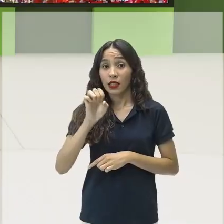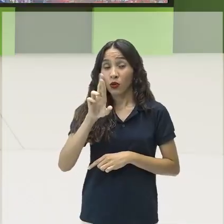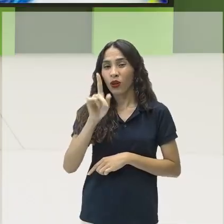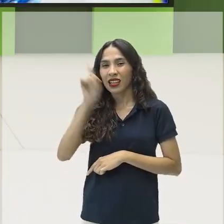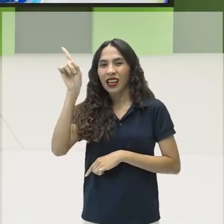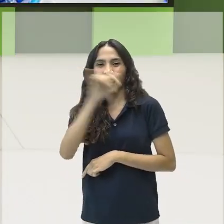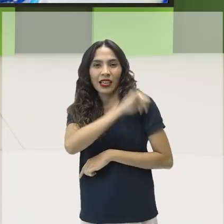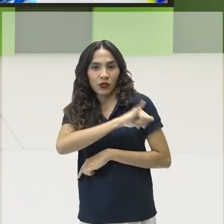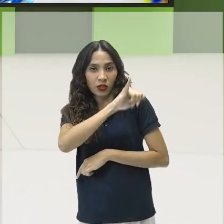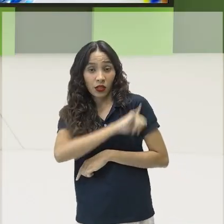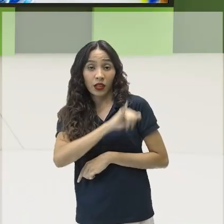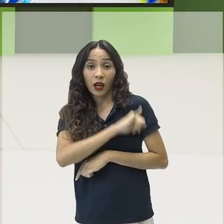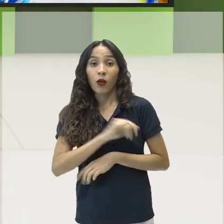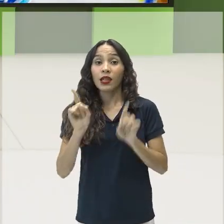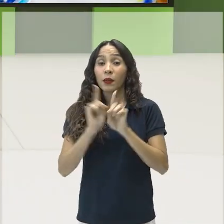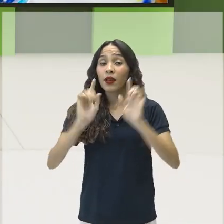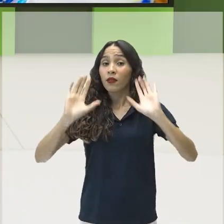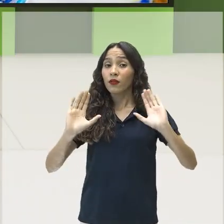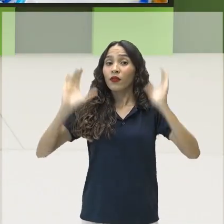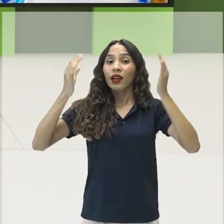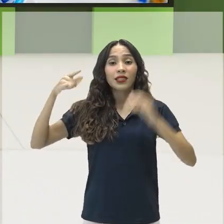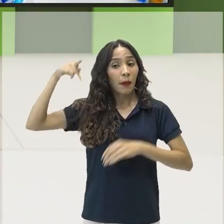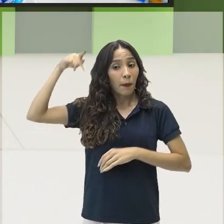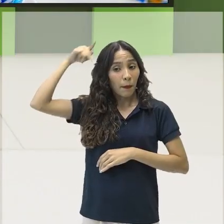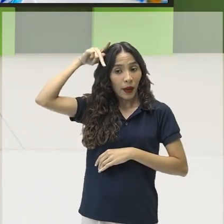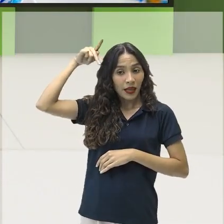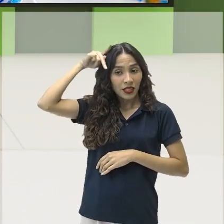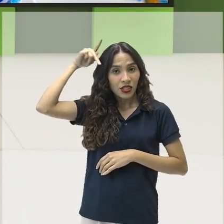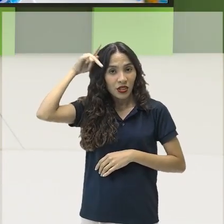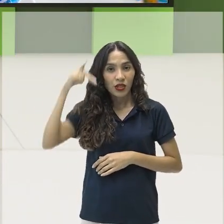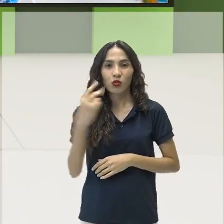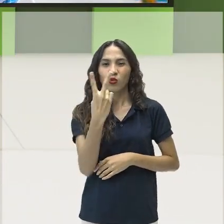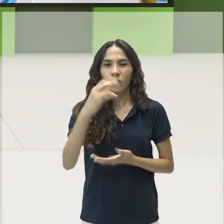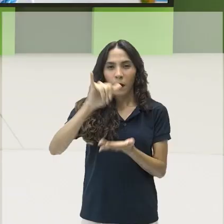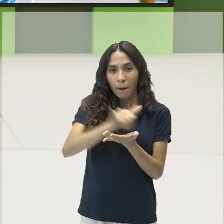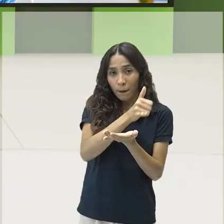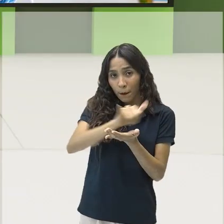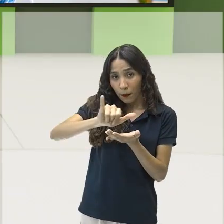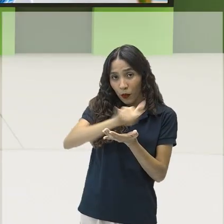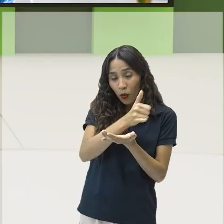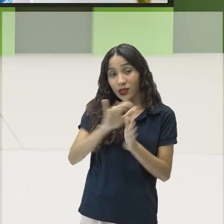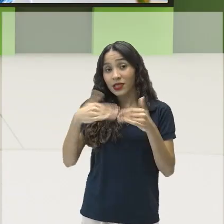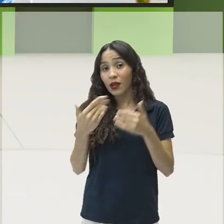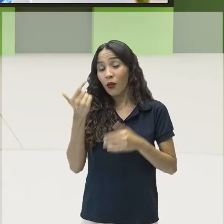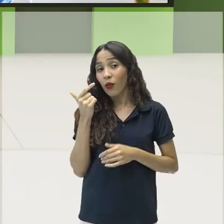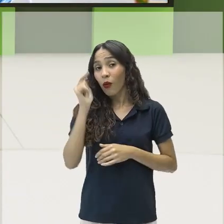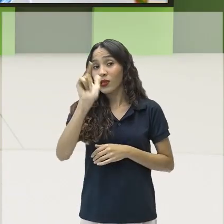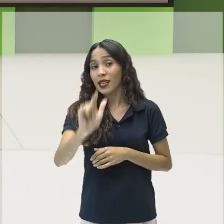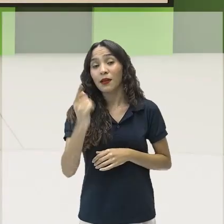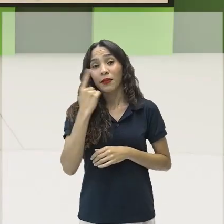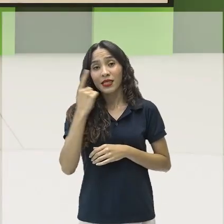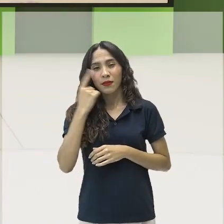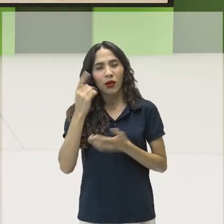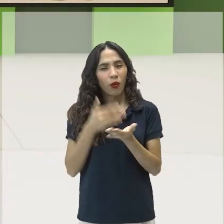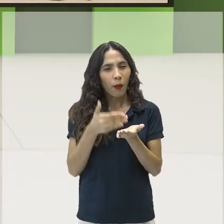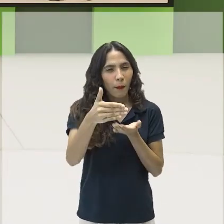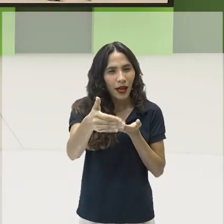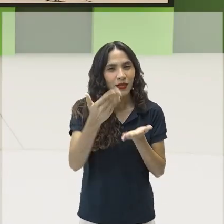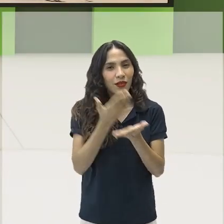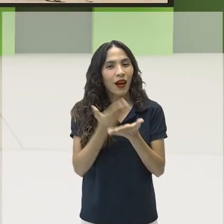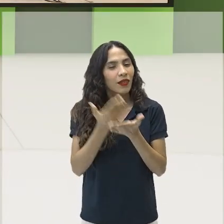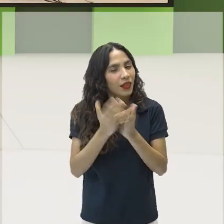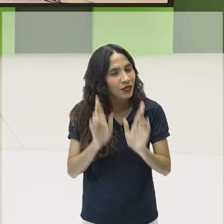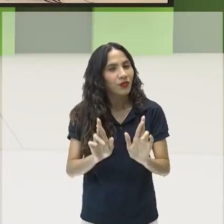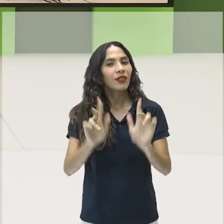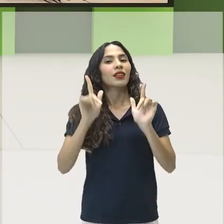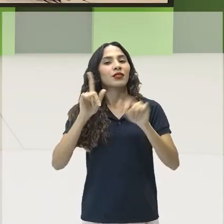de Parintins, bem famoso aí, com Garantido e Caprichoso, Então, a gente consegue observar aqui no início da nossa aula